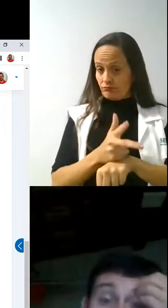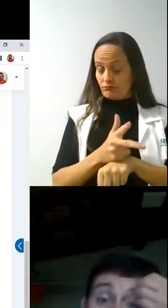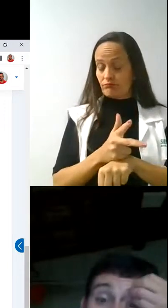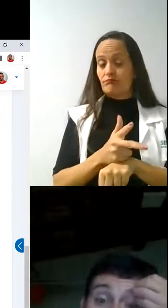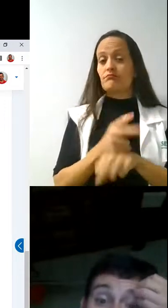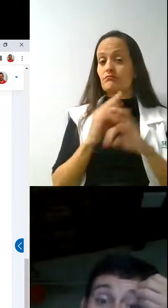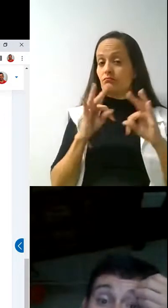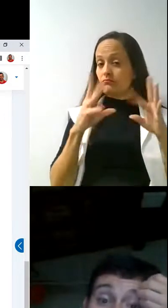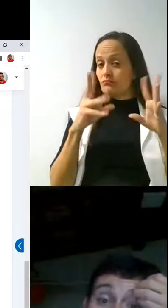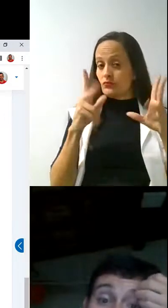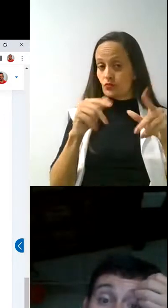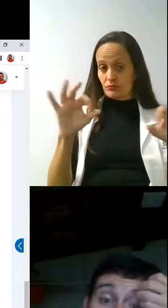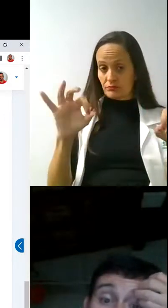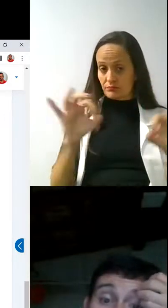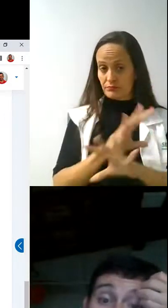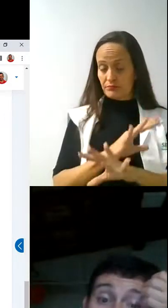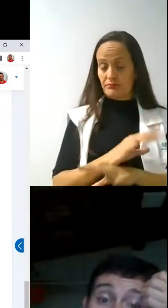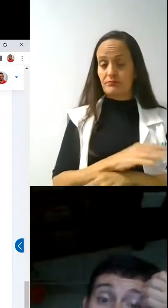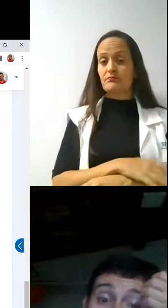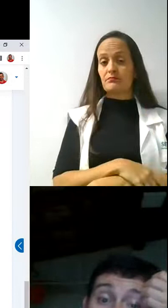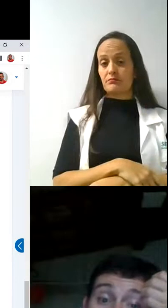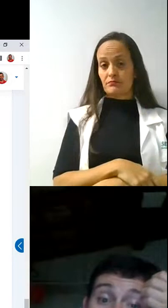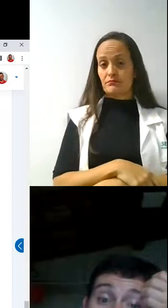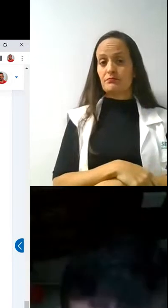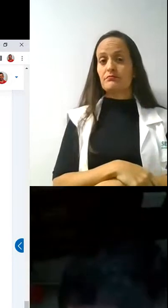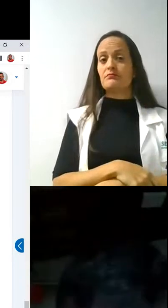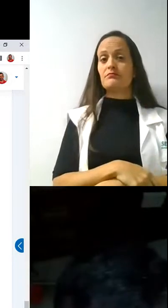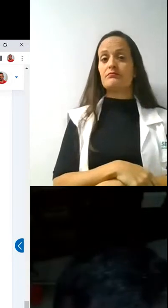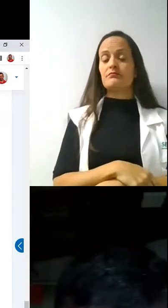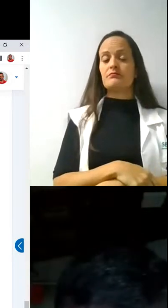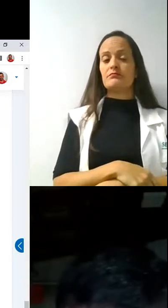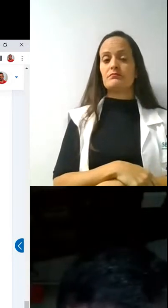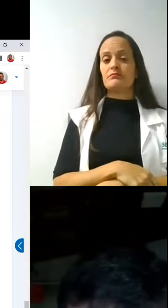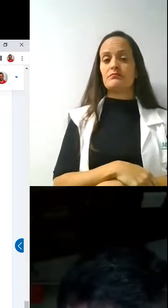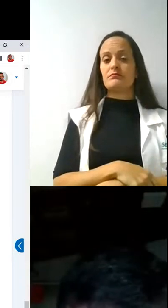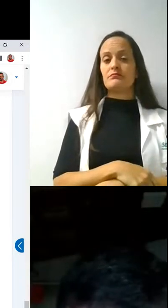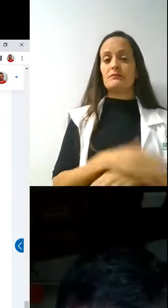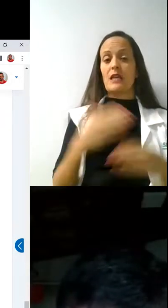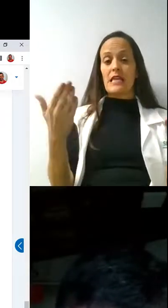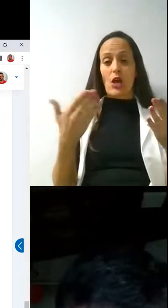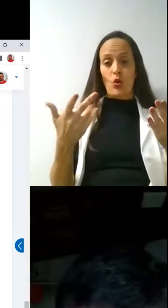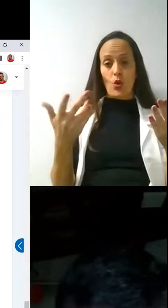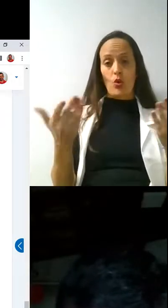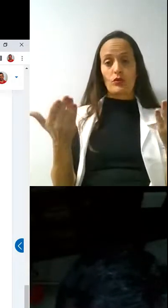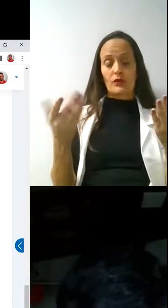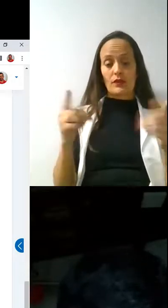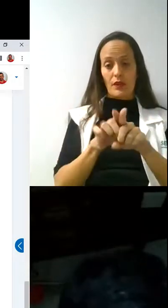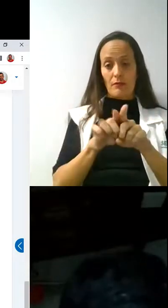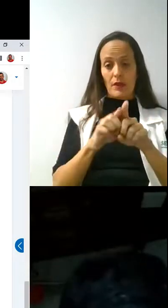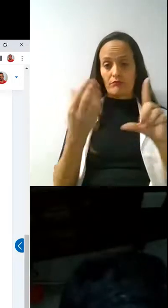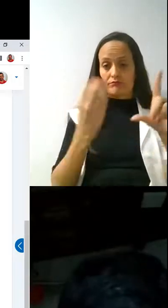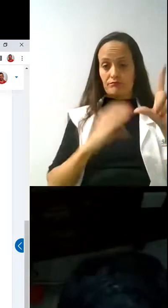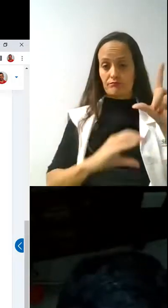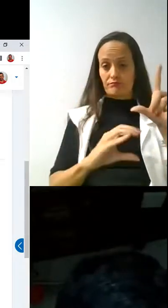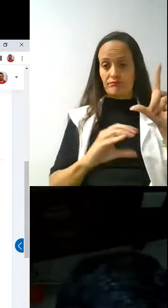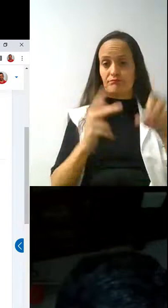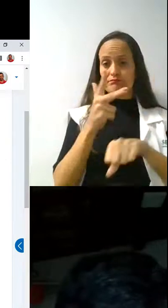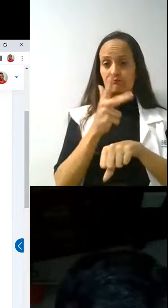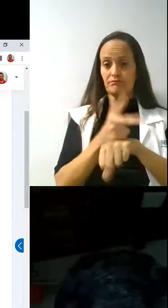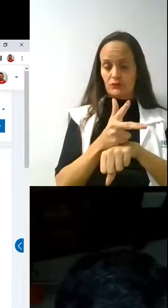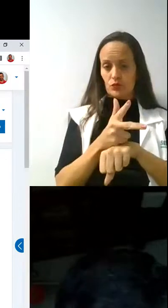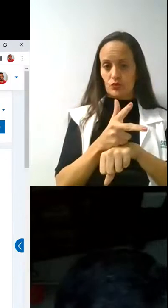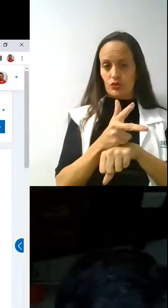atividade já também com vocês. Tiveram 2 webs de dúvidas, e aí vou disponibilizar essa de hoje aqui também para vocês. Tá bom? Pessoal da